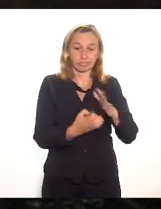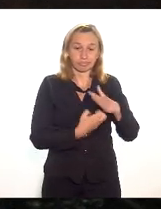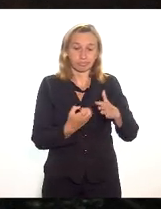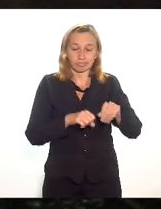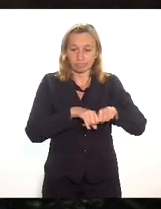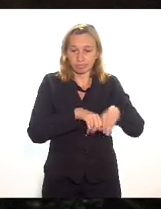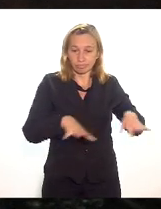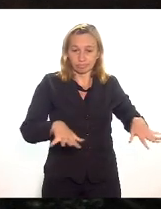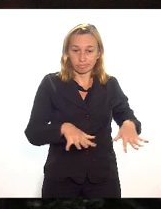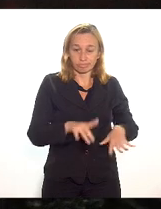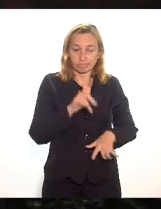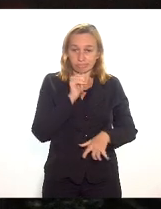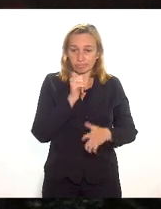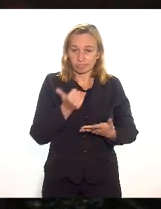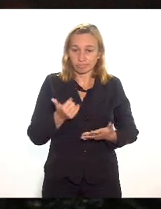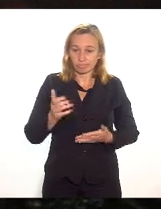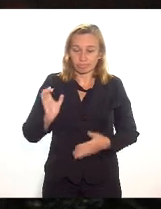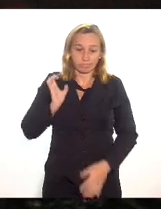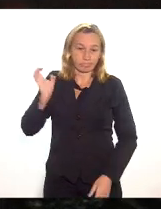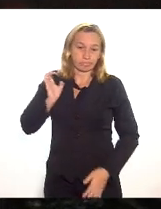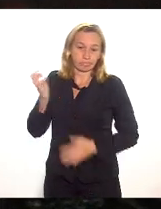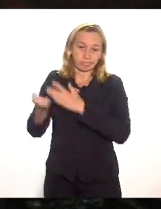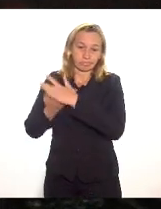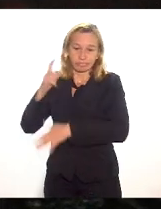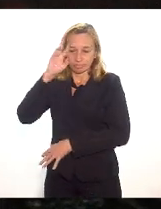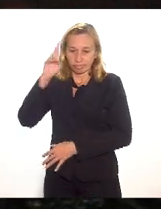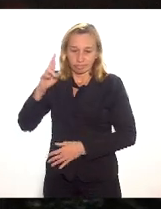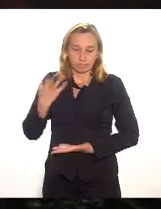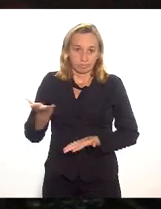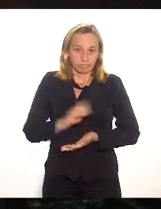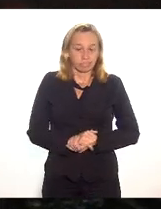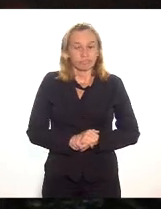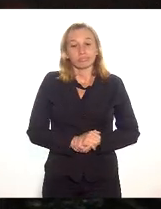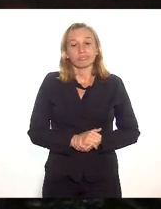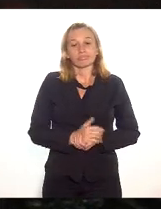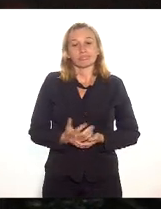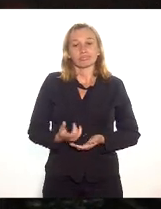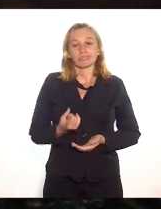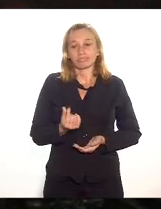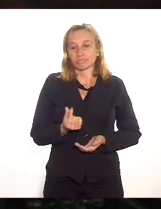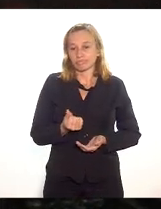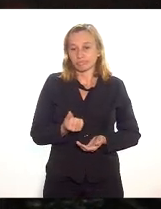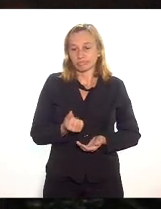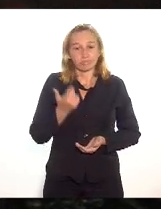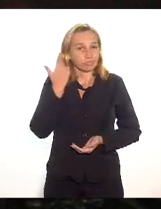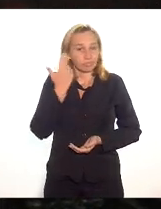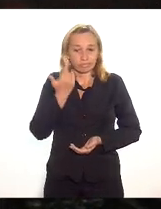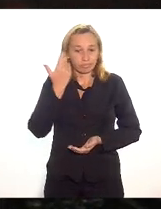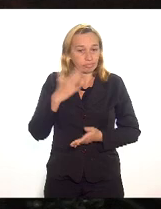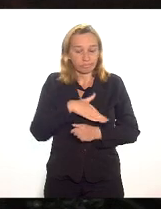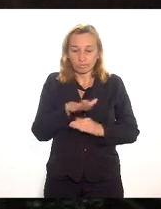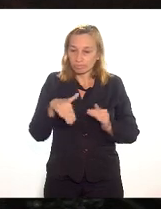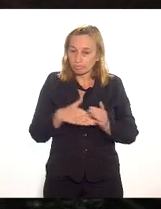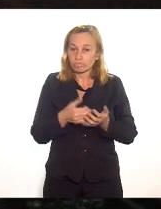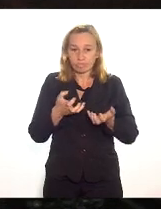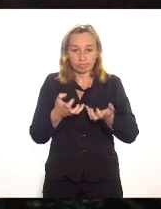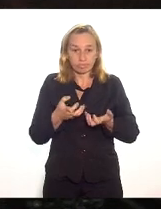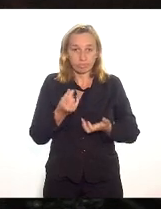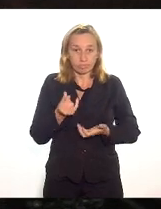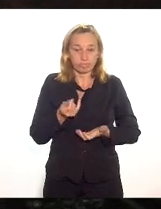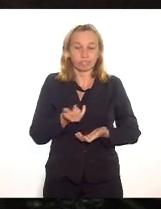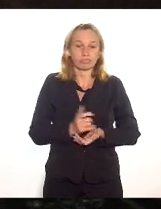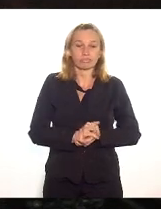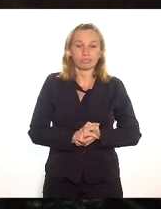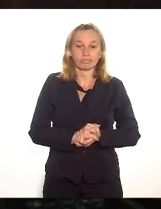os empresários irão lucrar. Ora, o lucro é inerente à natureza humana. Todo mundo quer lucrar.